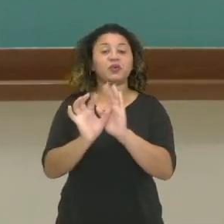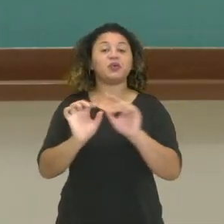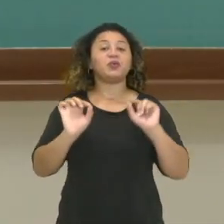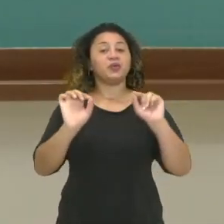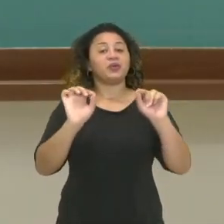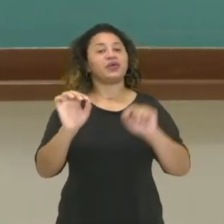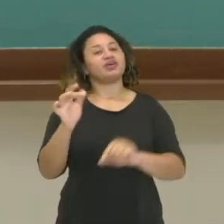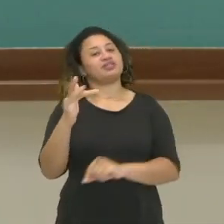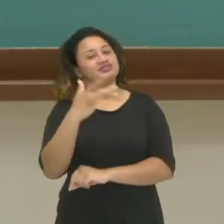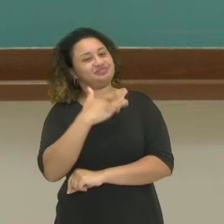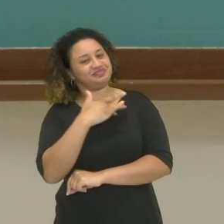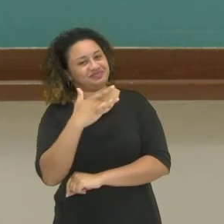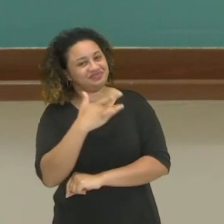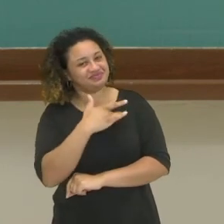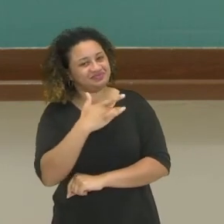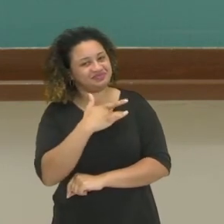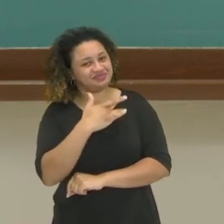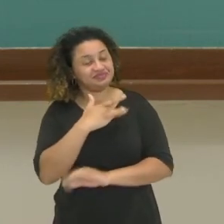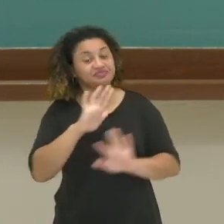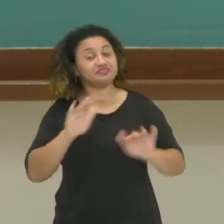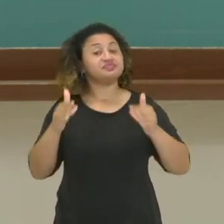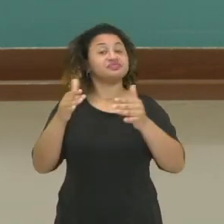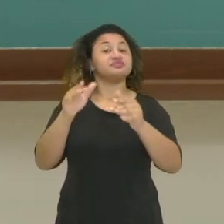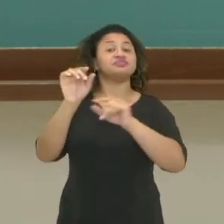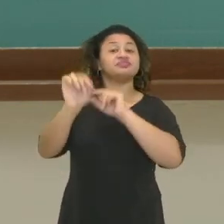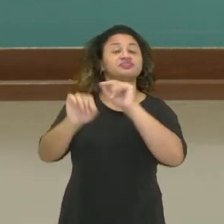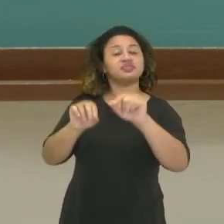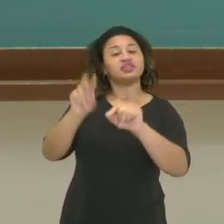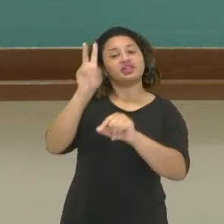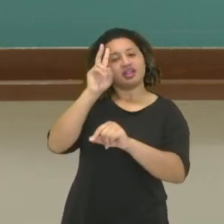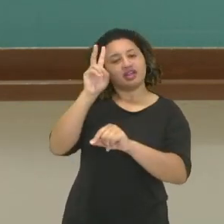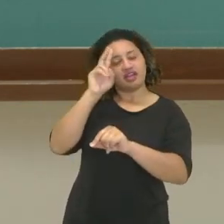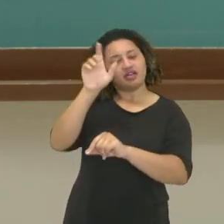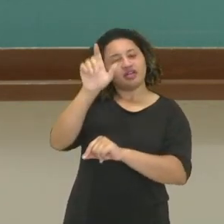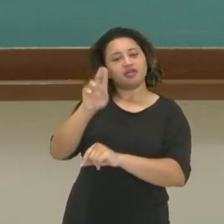sobre romance, especificamente